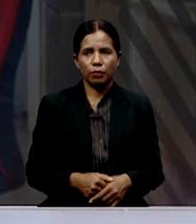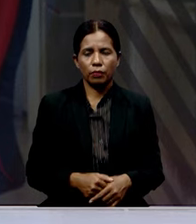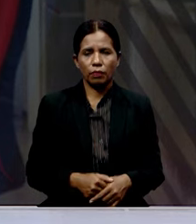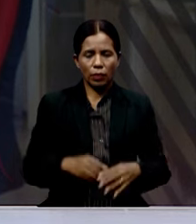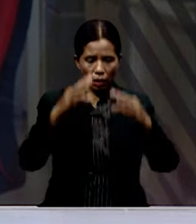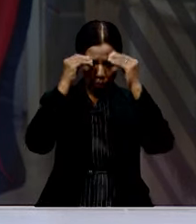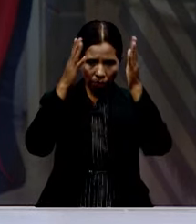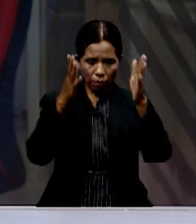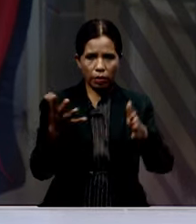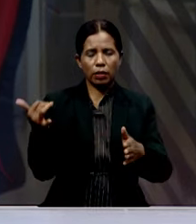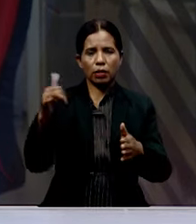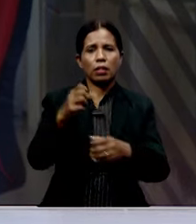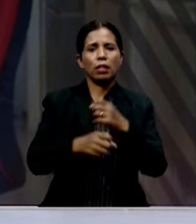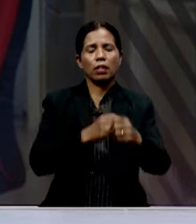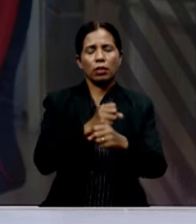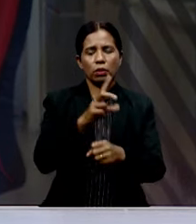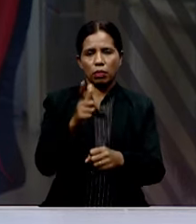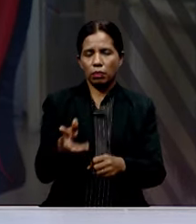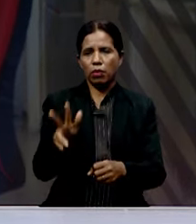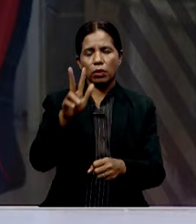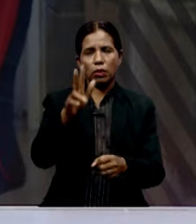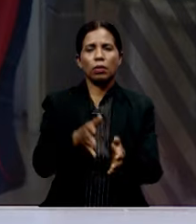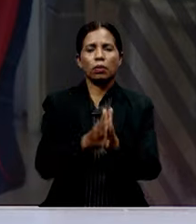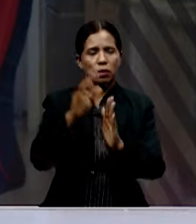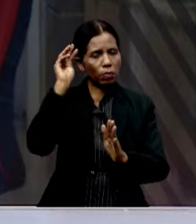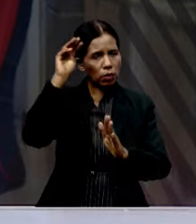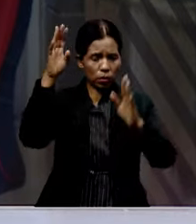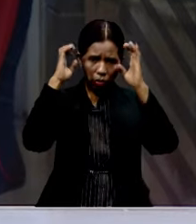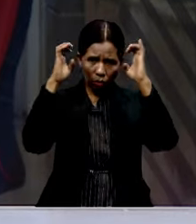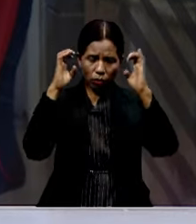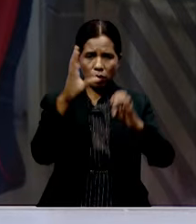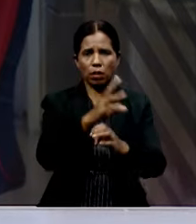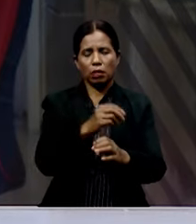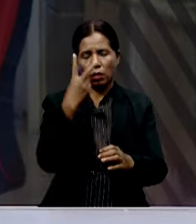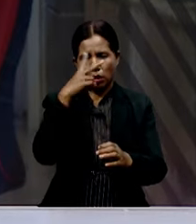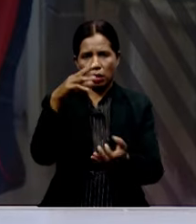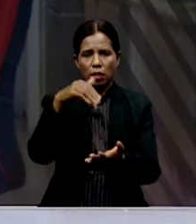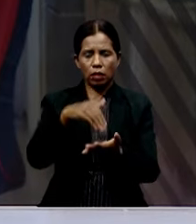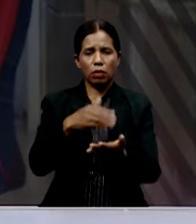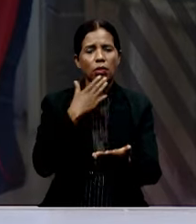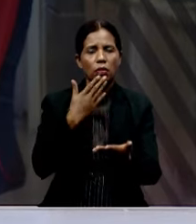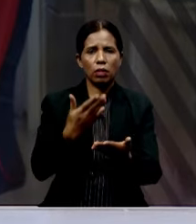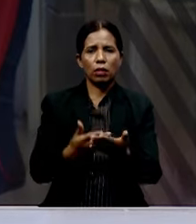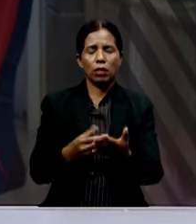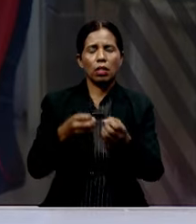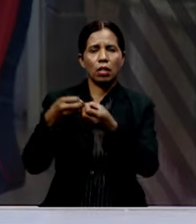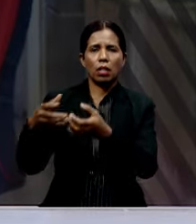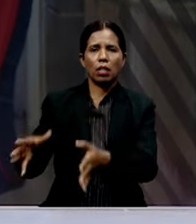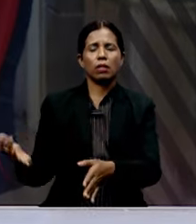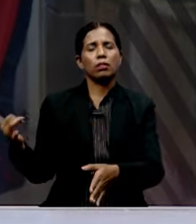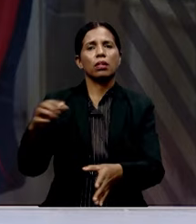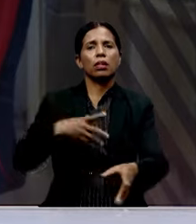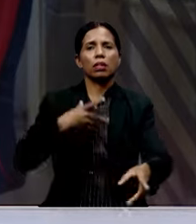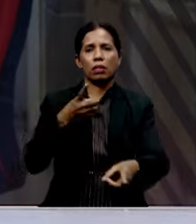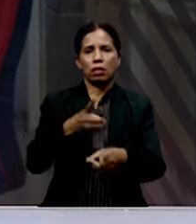Professor contratado Siratina Rihuro Recentolo, Russo Ministério da Educação, atuhala avaliação no dia antes lá com Sirania